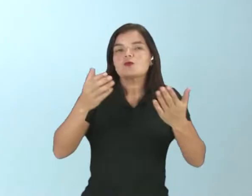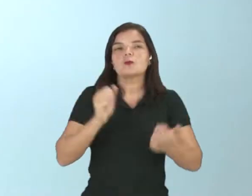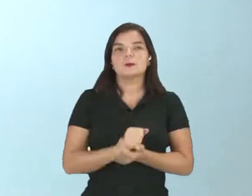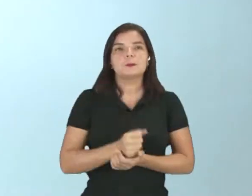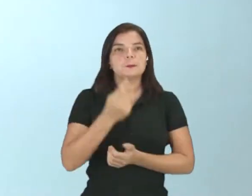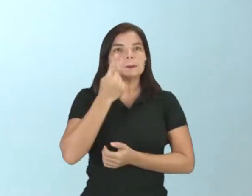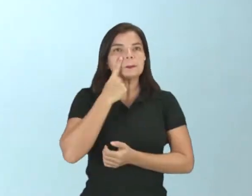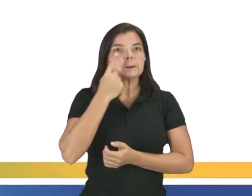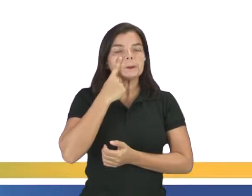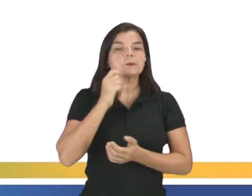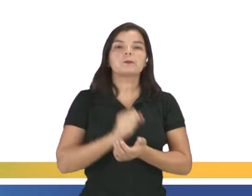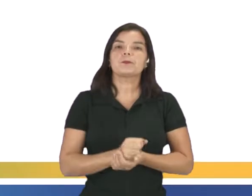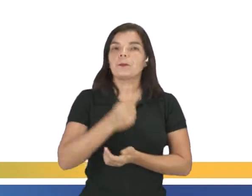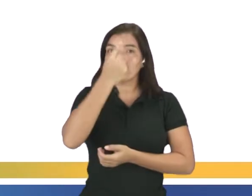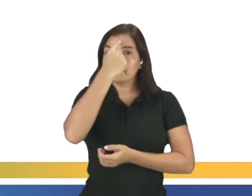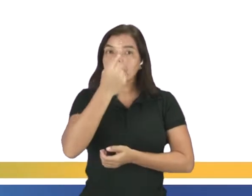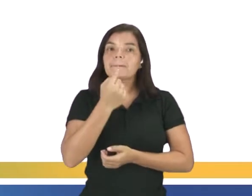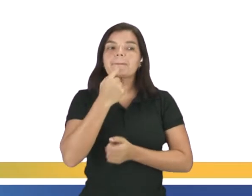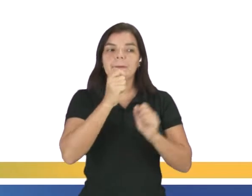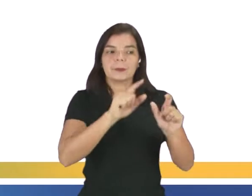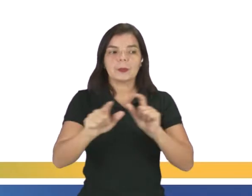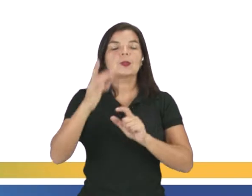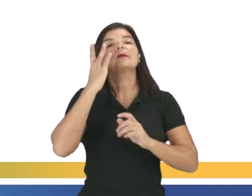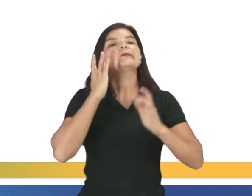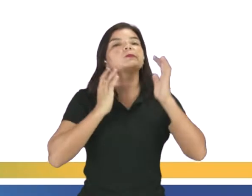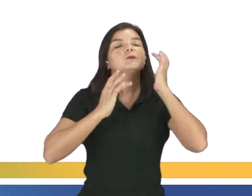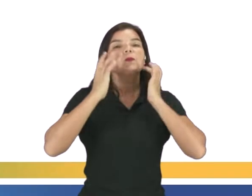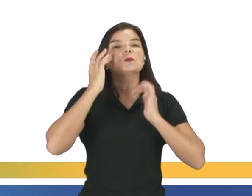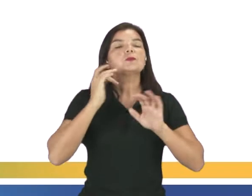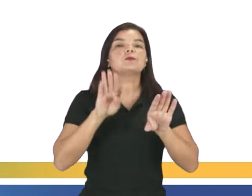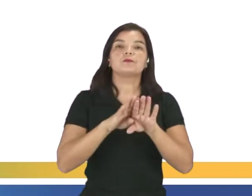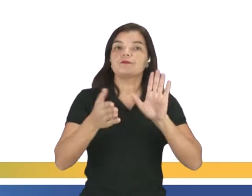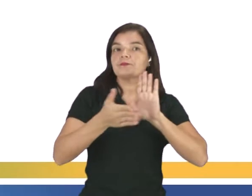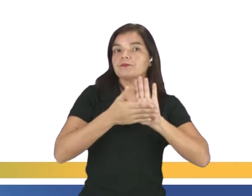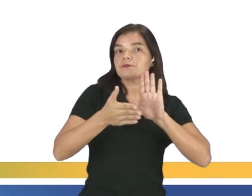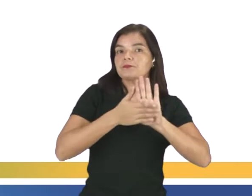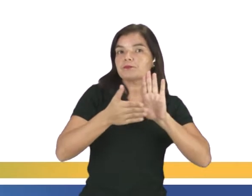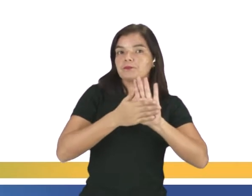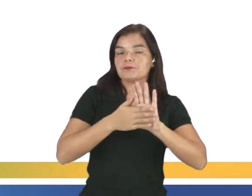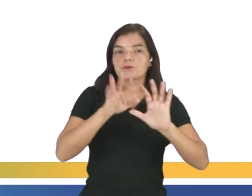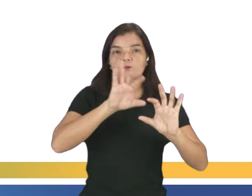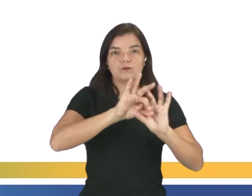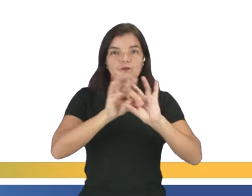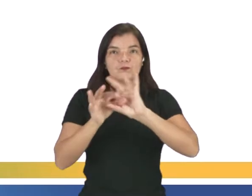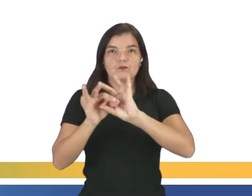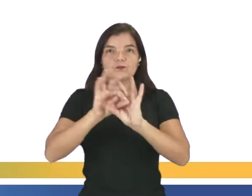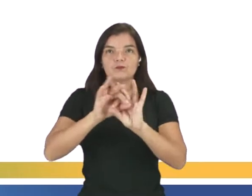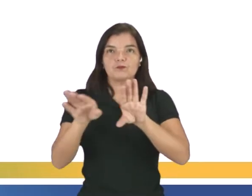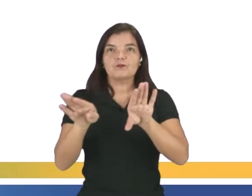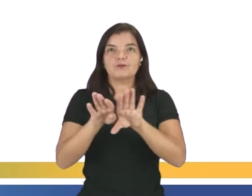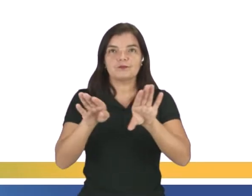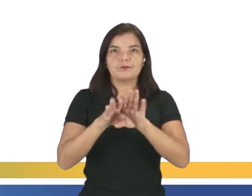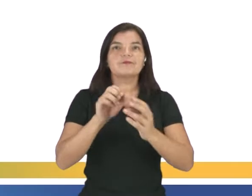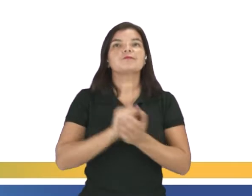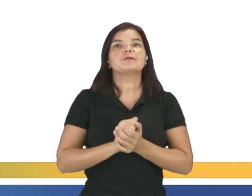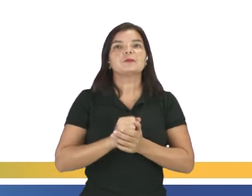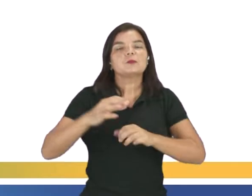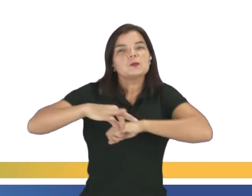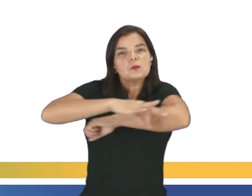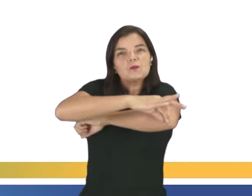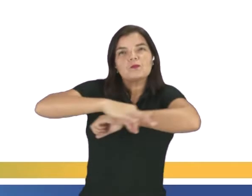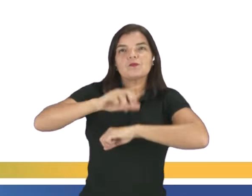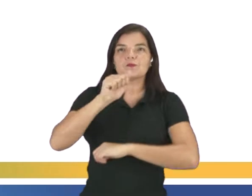lá, então, comigo a imagem do teatro. Desde a proposta do Teatro Olímpico de Vicenza, obra do arquiteto